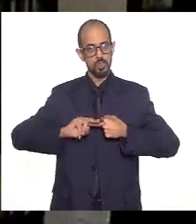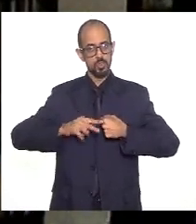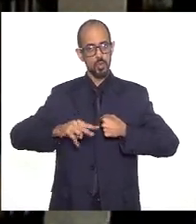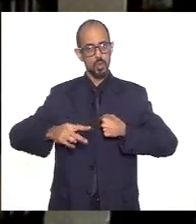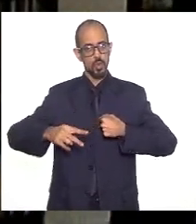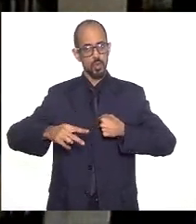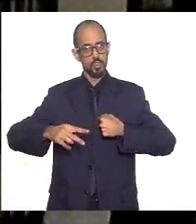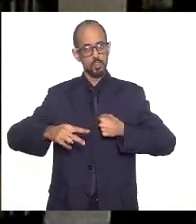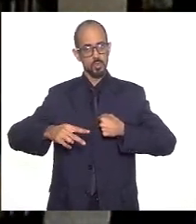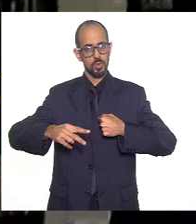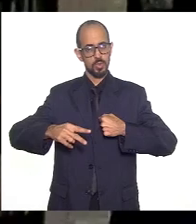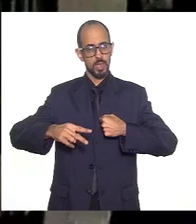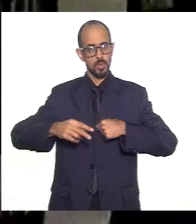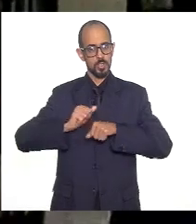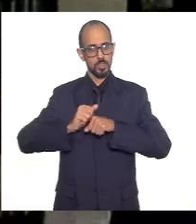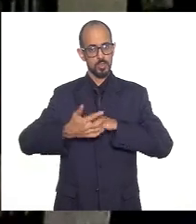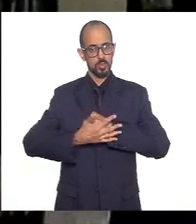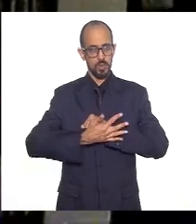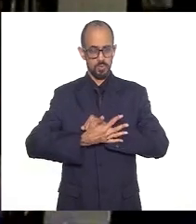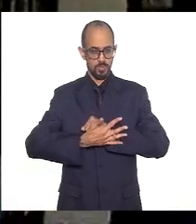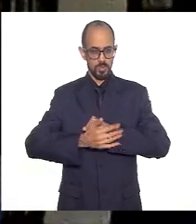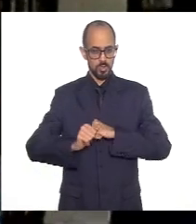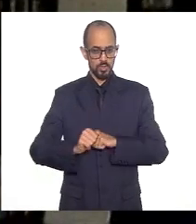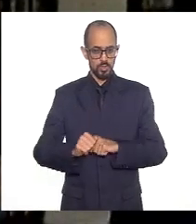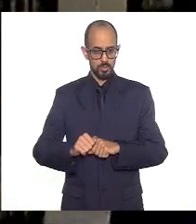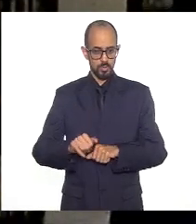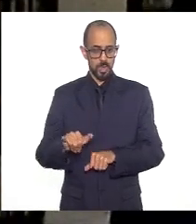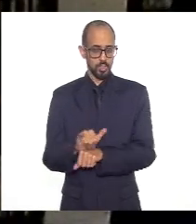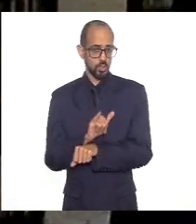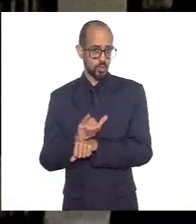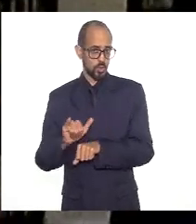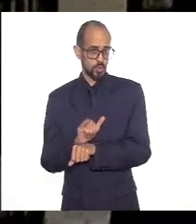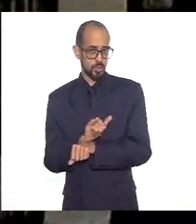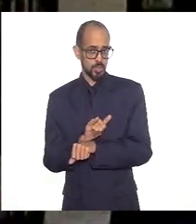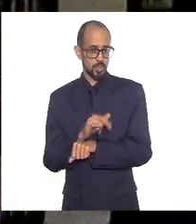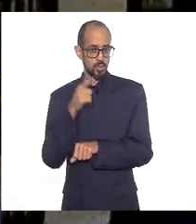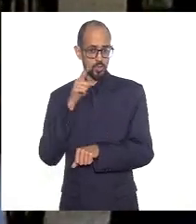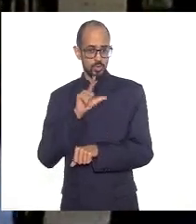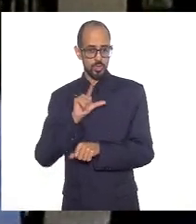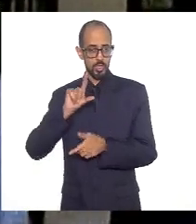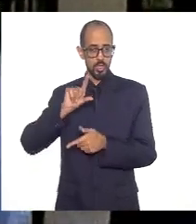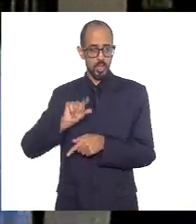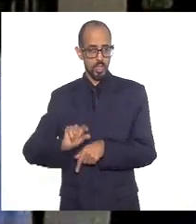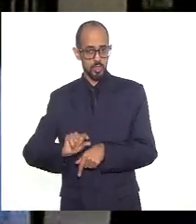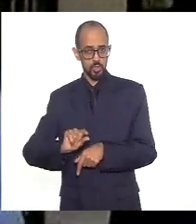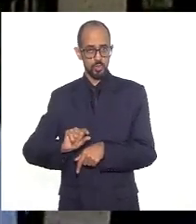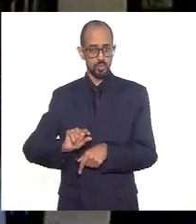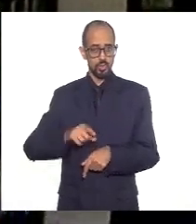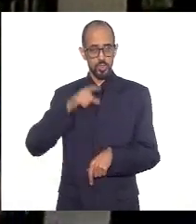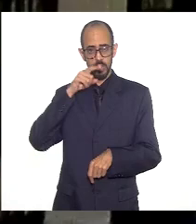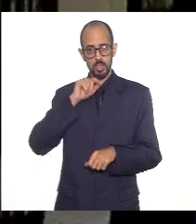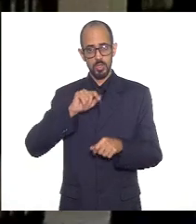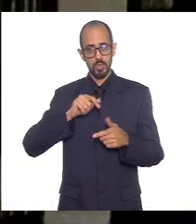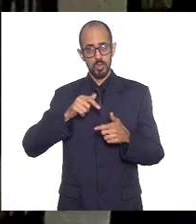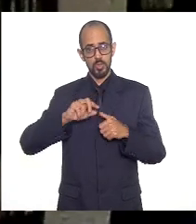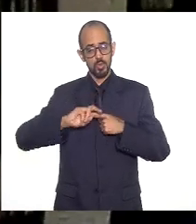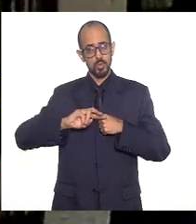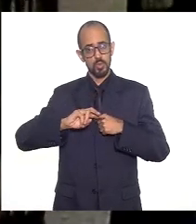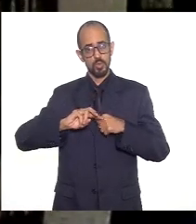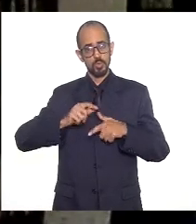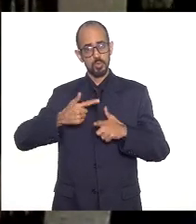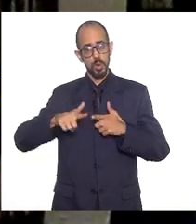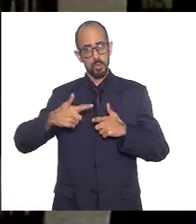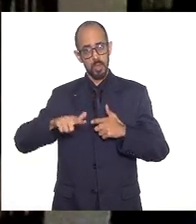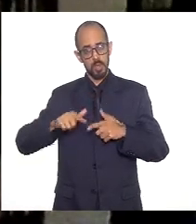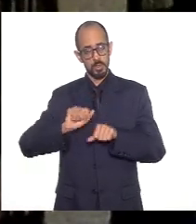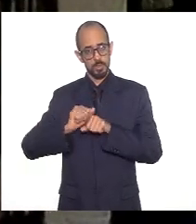esforços para que o orçamento de 22 seja direcionado para minimizar os efeitos recessivos da pandemia